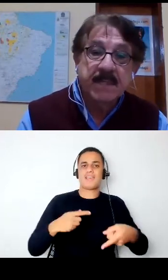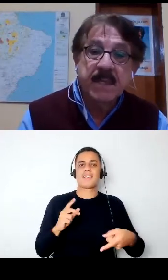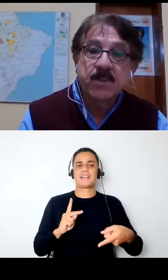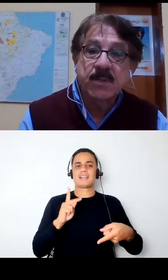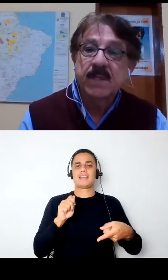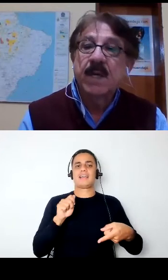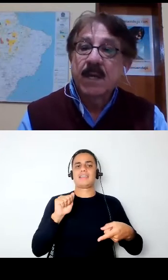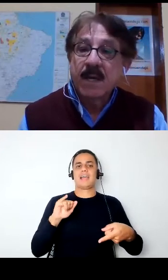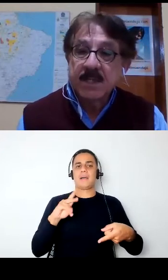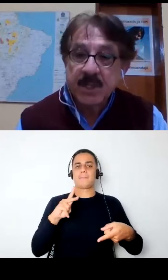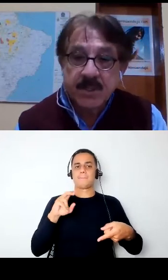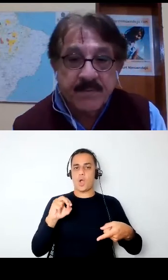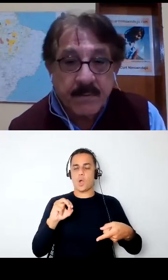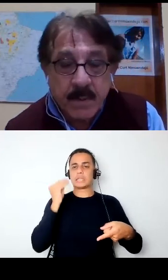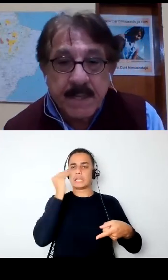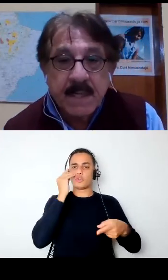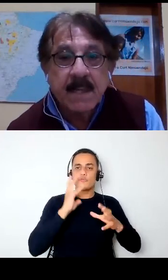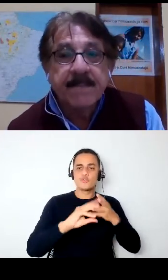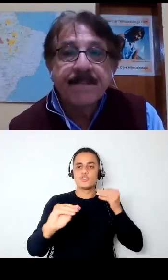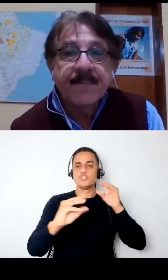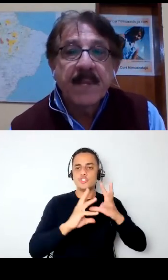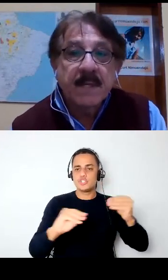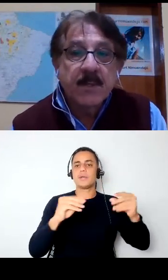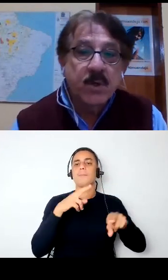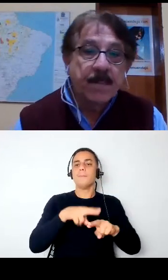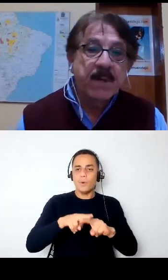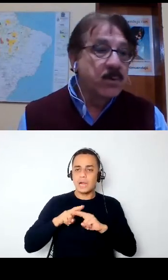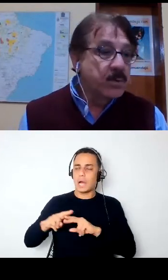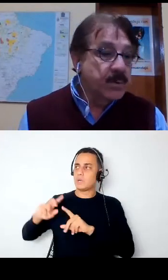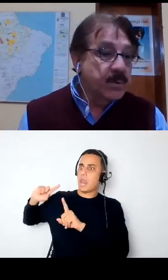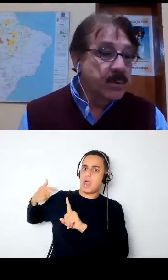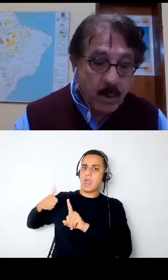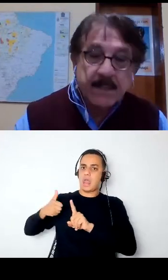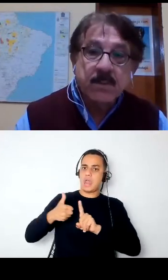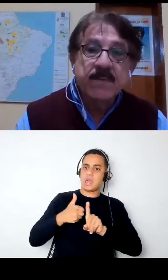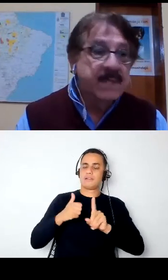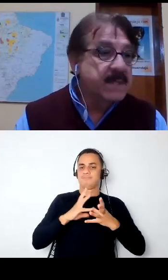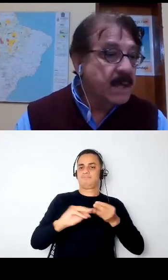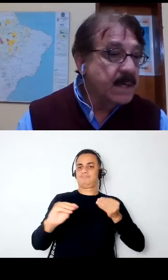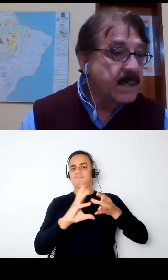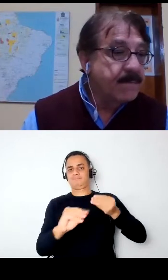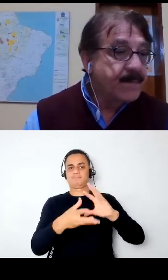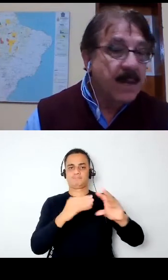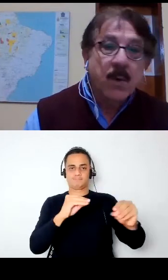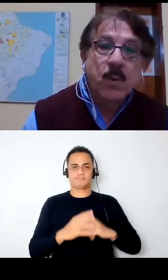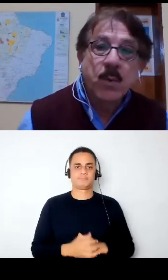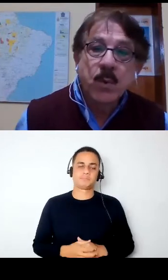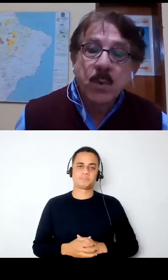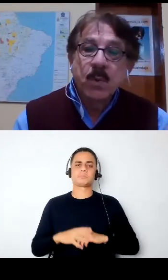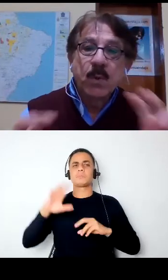das perseguições. Adiante, por favor, Marina. Então, só para concluir esse quadro, vocês têm aí